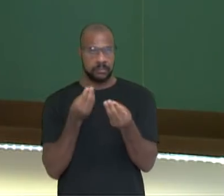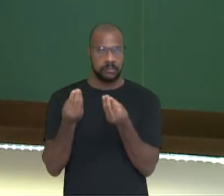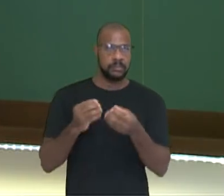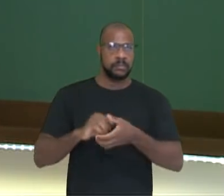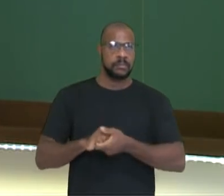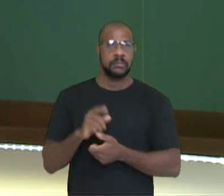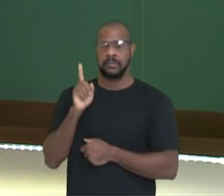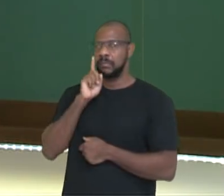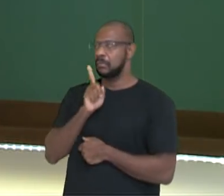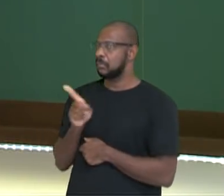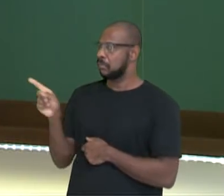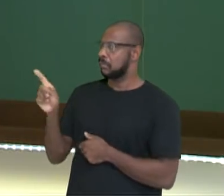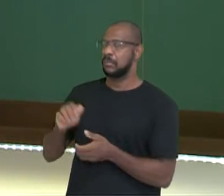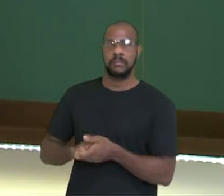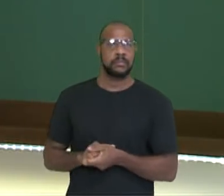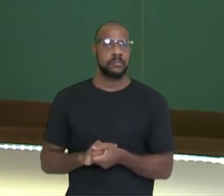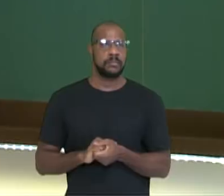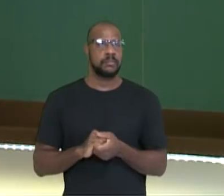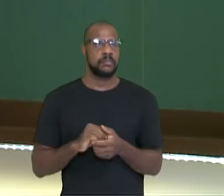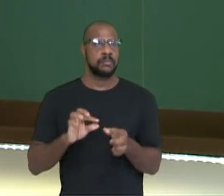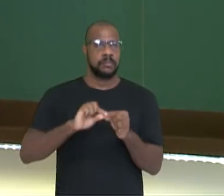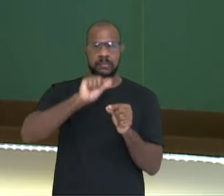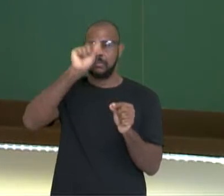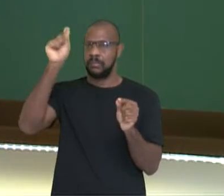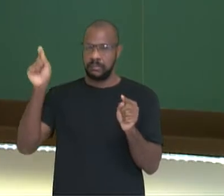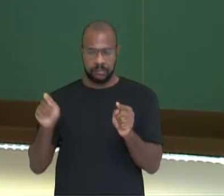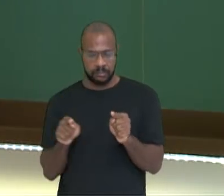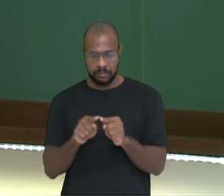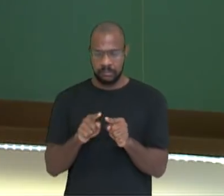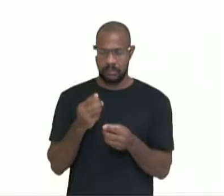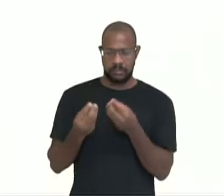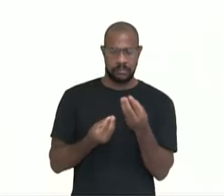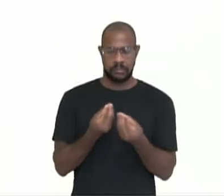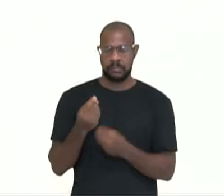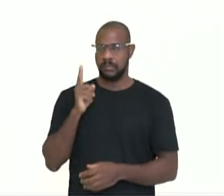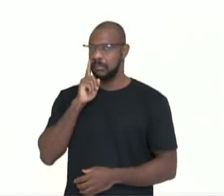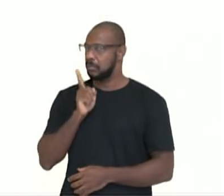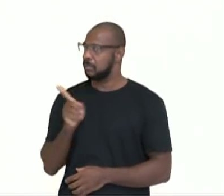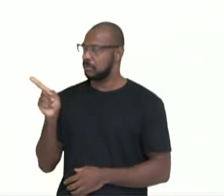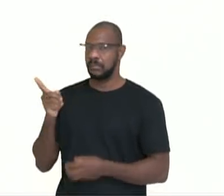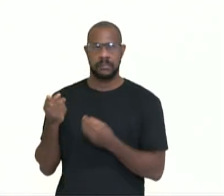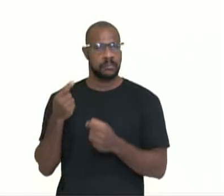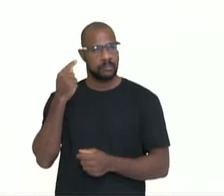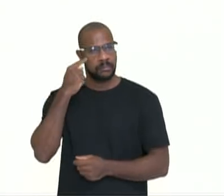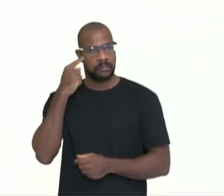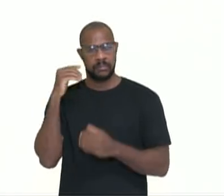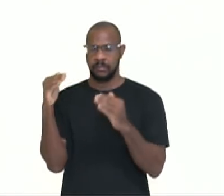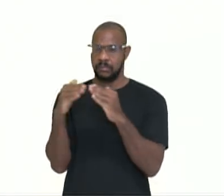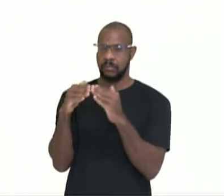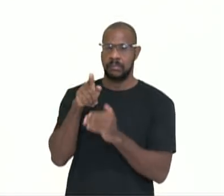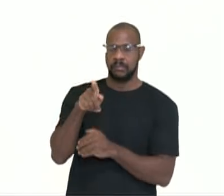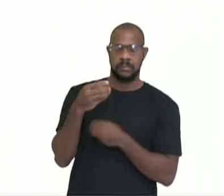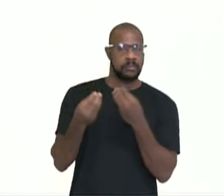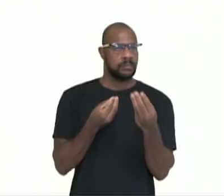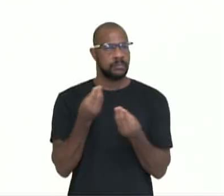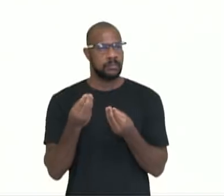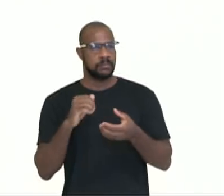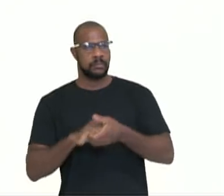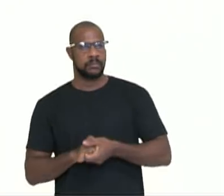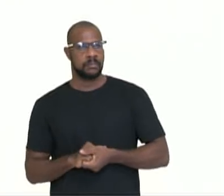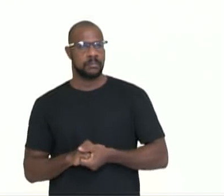vendo um exemplo de aplicação de circunferência. Pense aí em casa como que seria